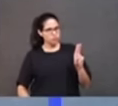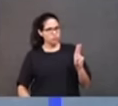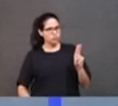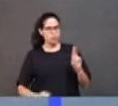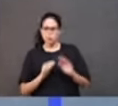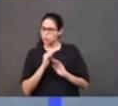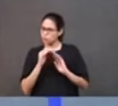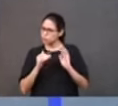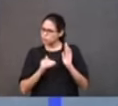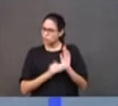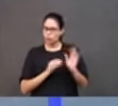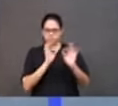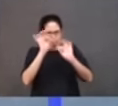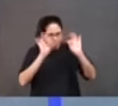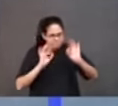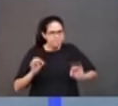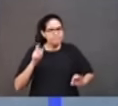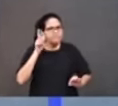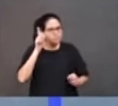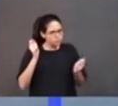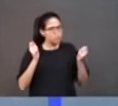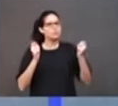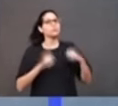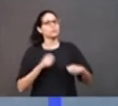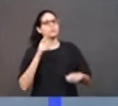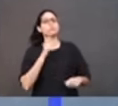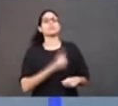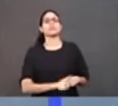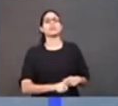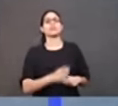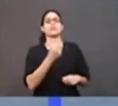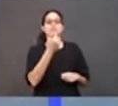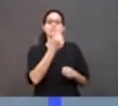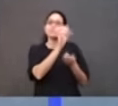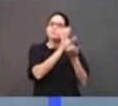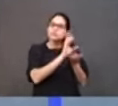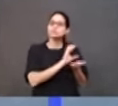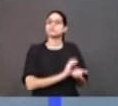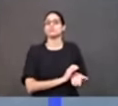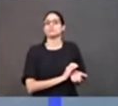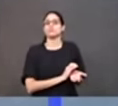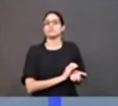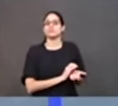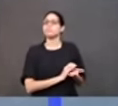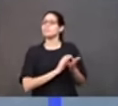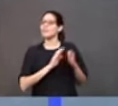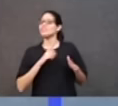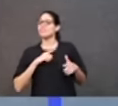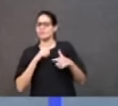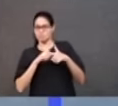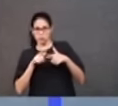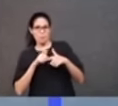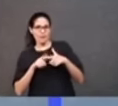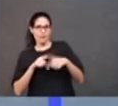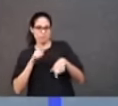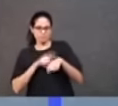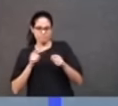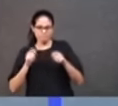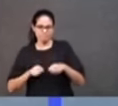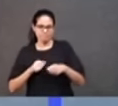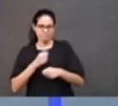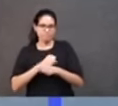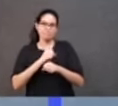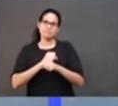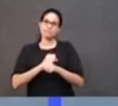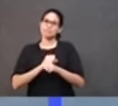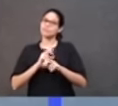gestões possíveis para garantir a liberação desses recursos e teve problemas na fase de execução devido a problemas